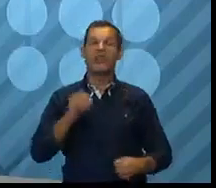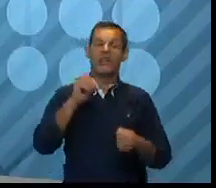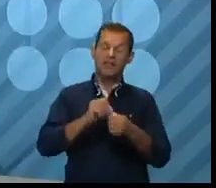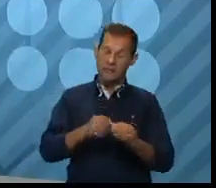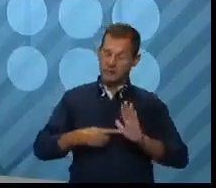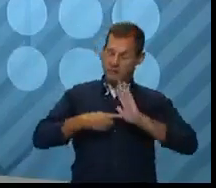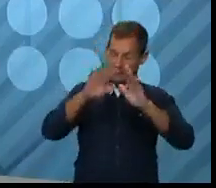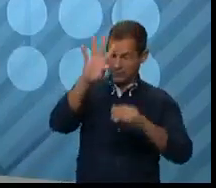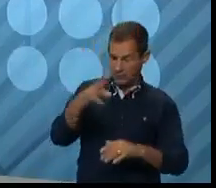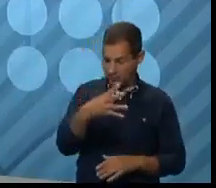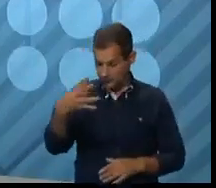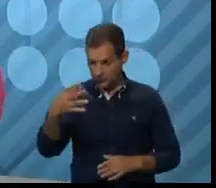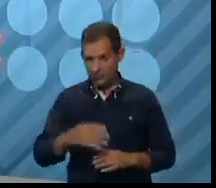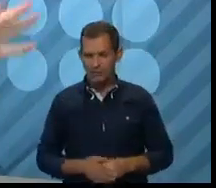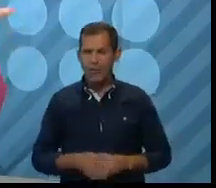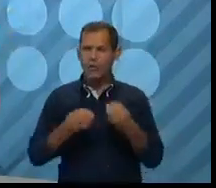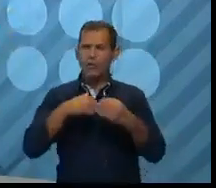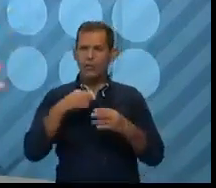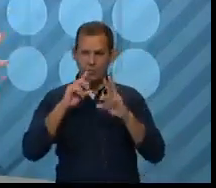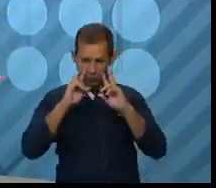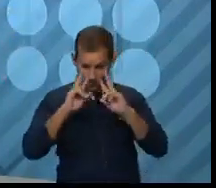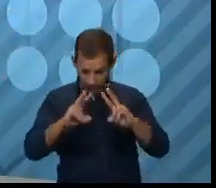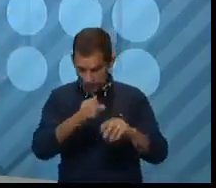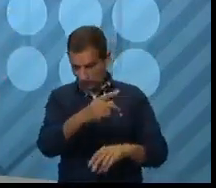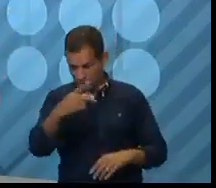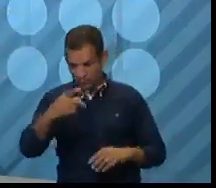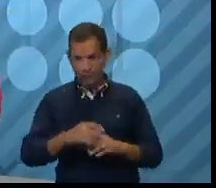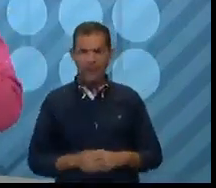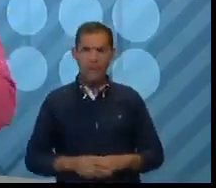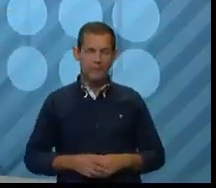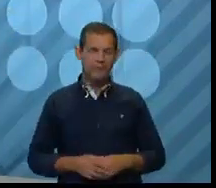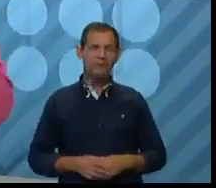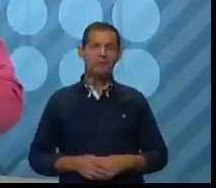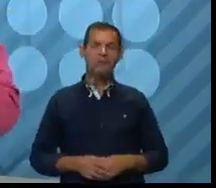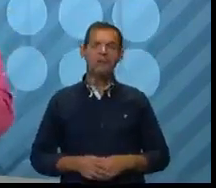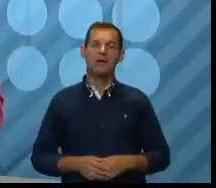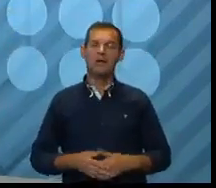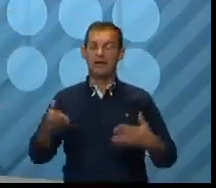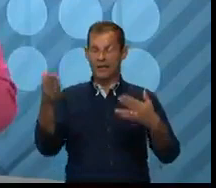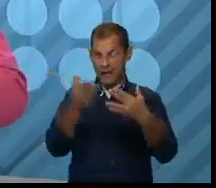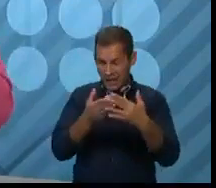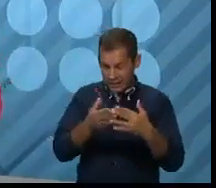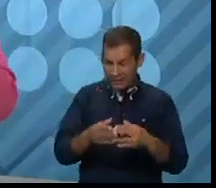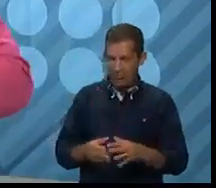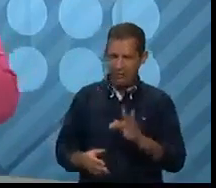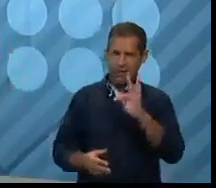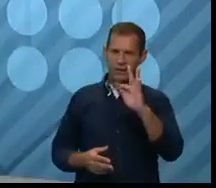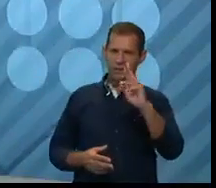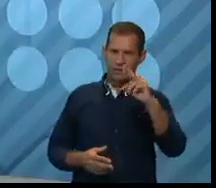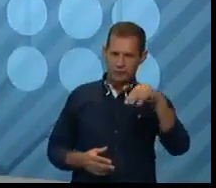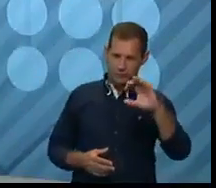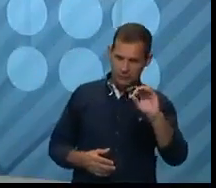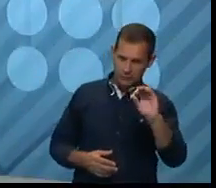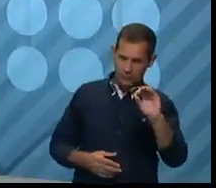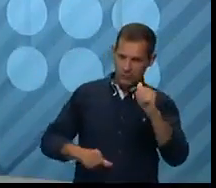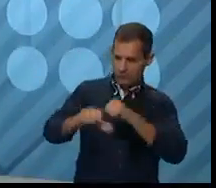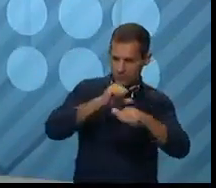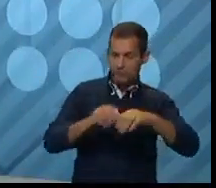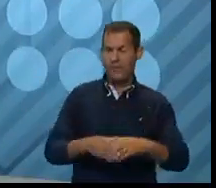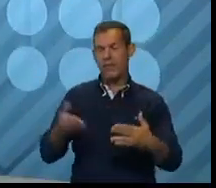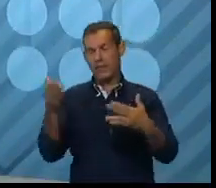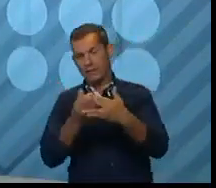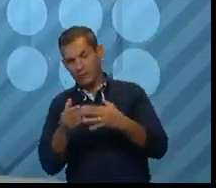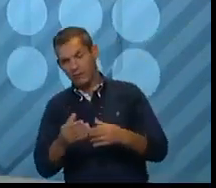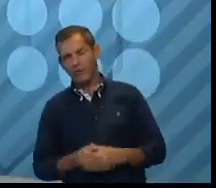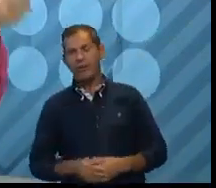fazer a representação gráfica. Como nós vimos numa situação, em determinados intervalos, as funções elas se modificavam. No